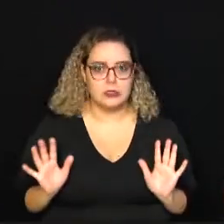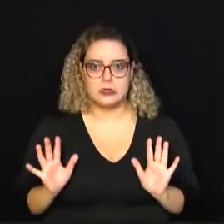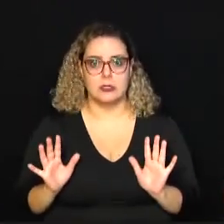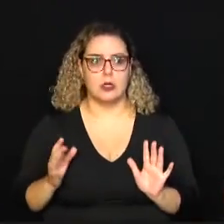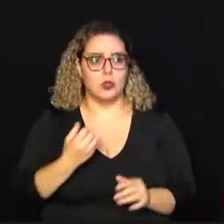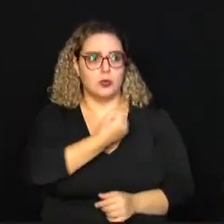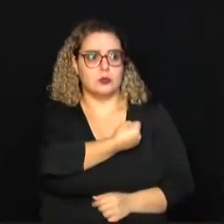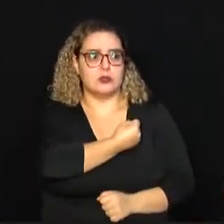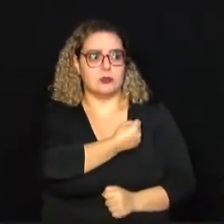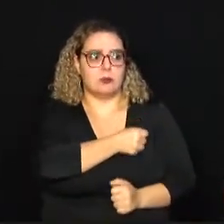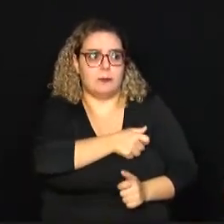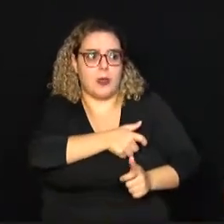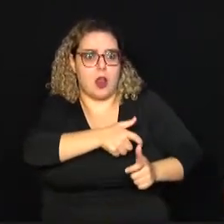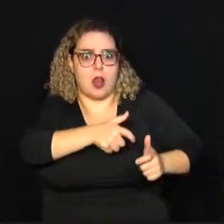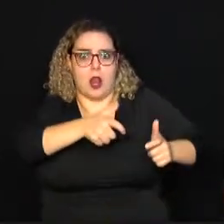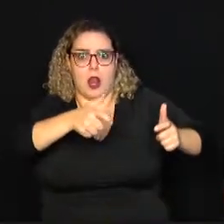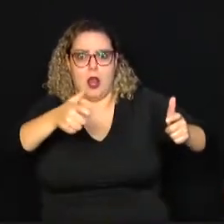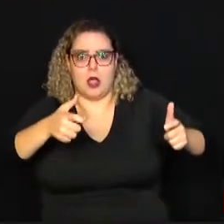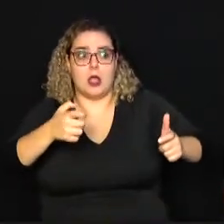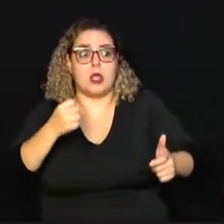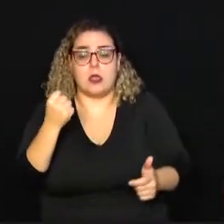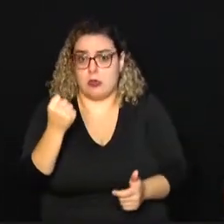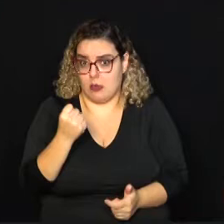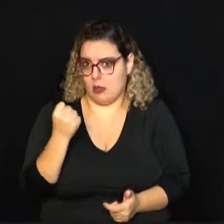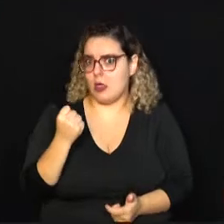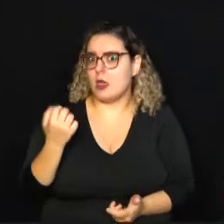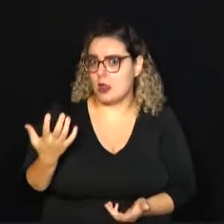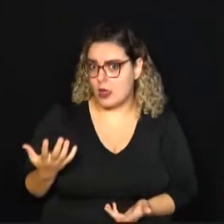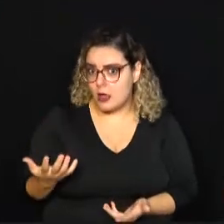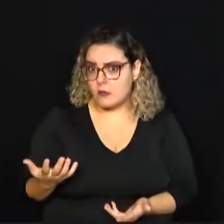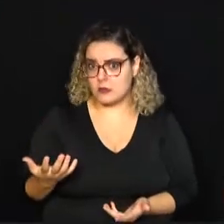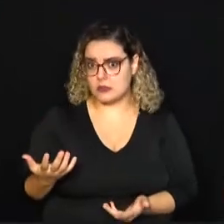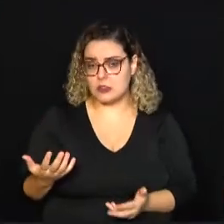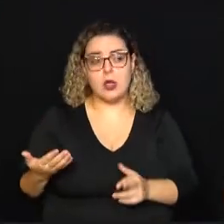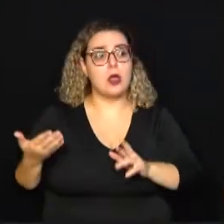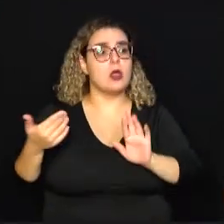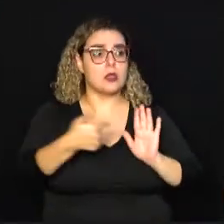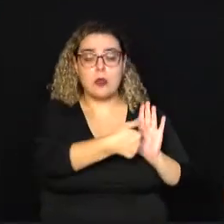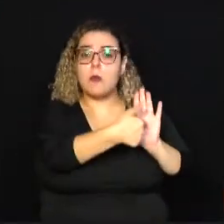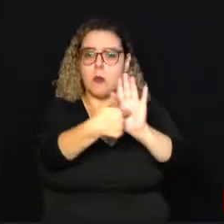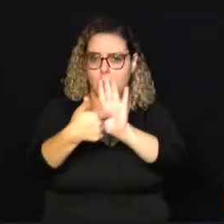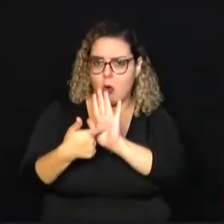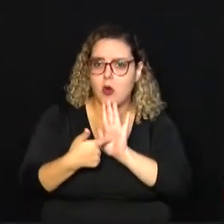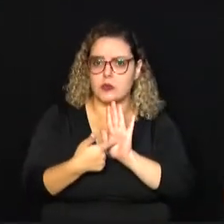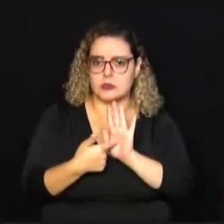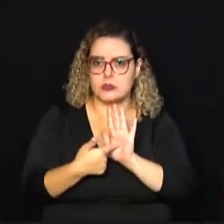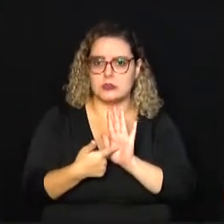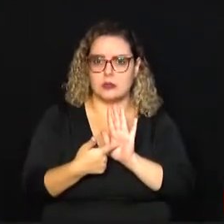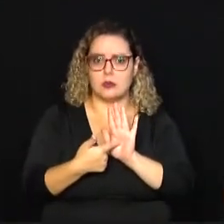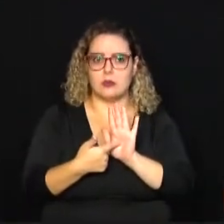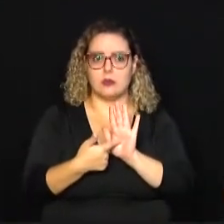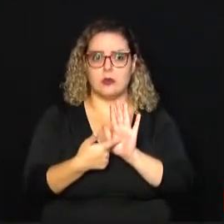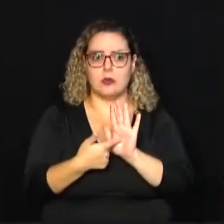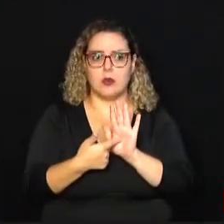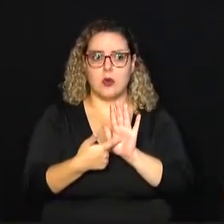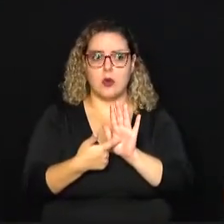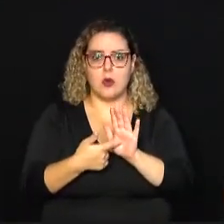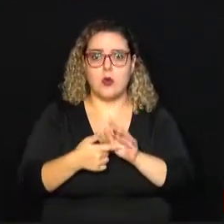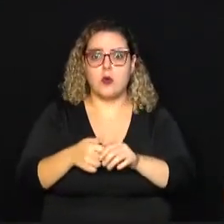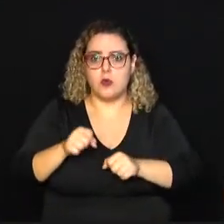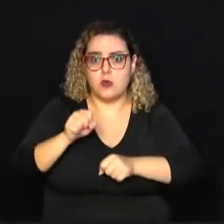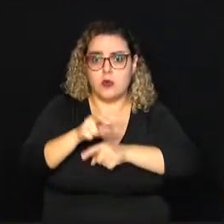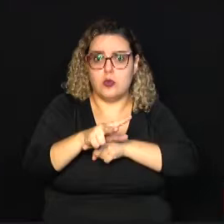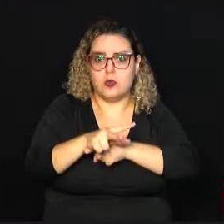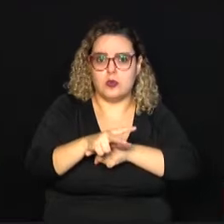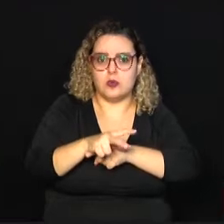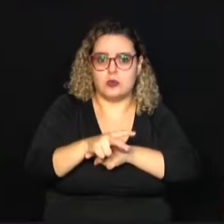exuberantes, muito graves, né, que revelam mesmo o potencial que esse vírus, o